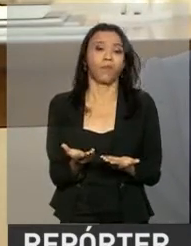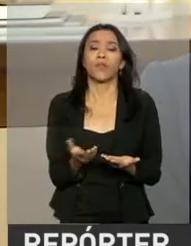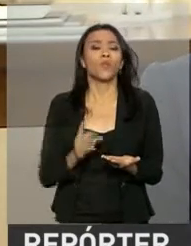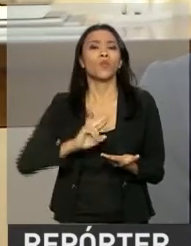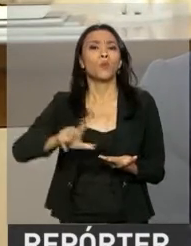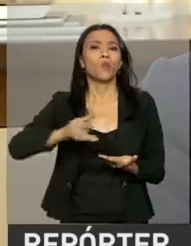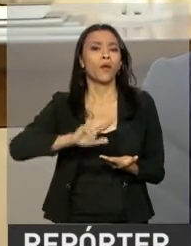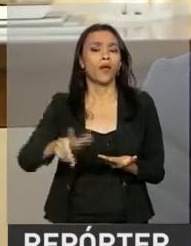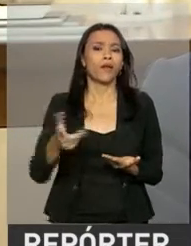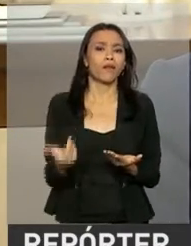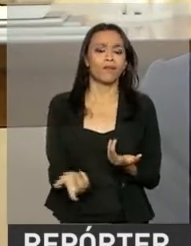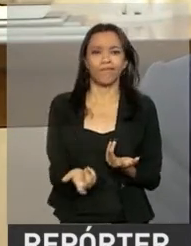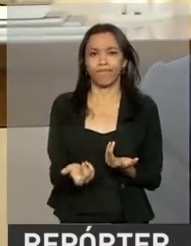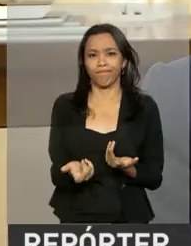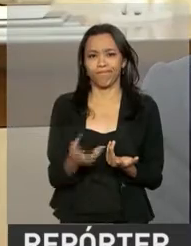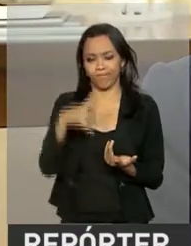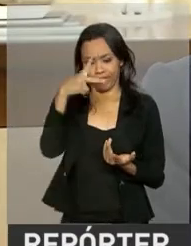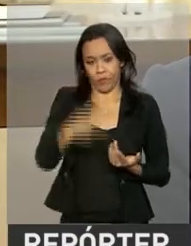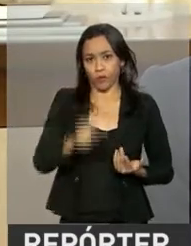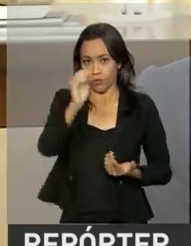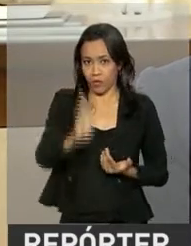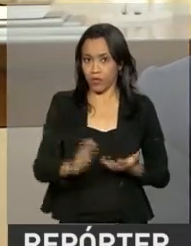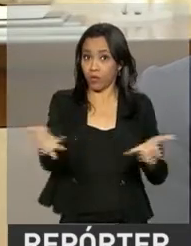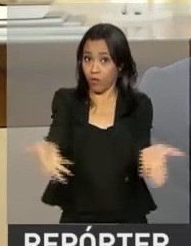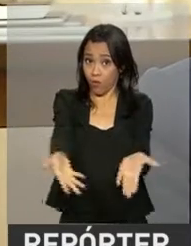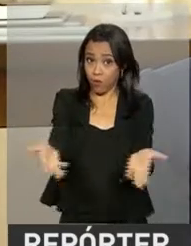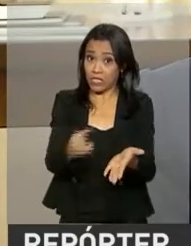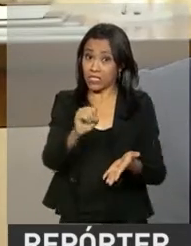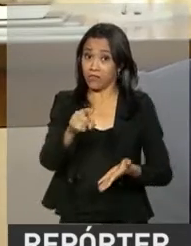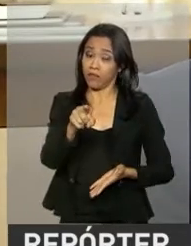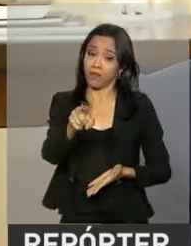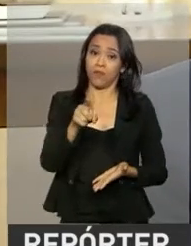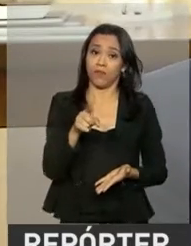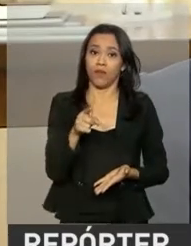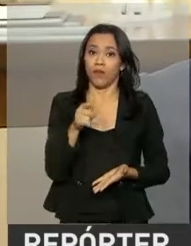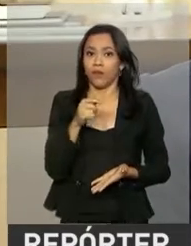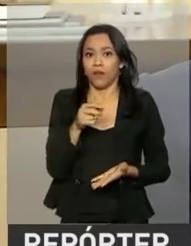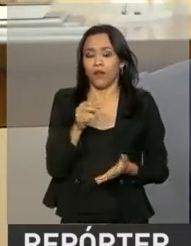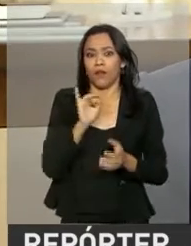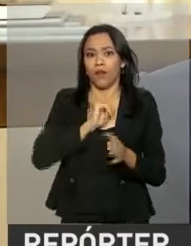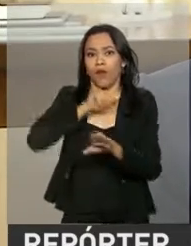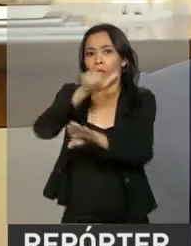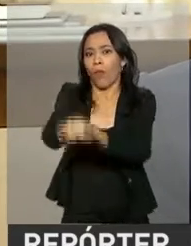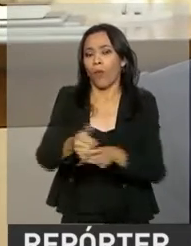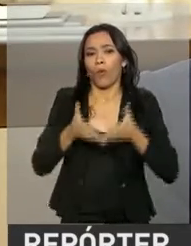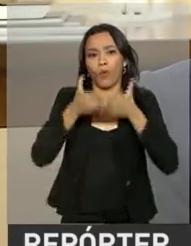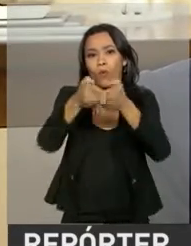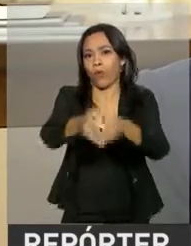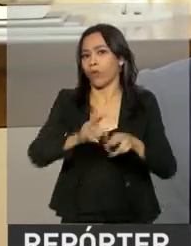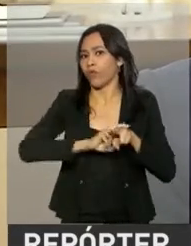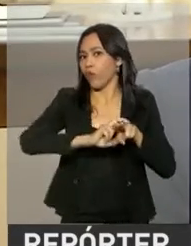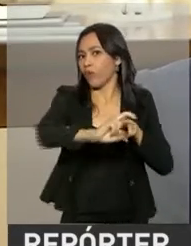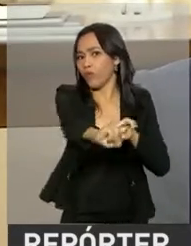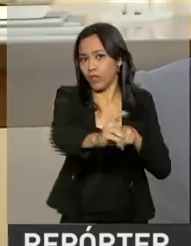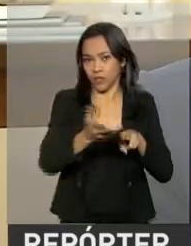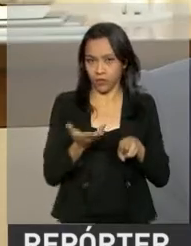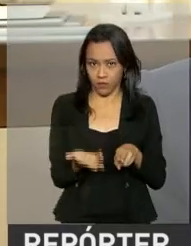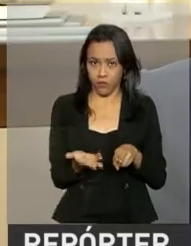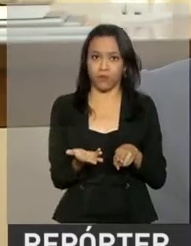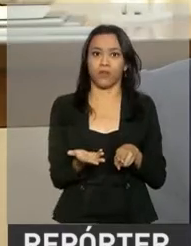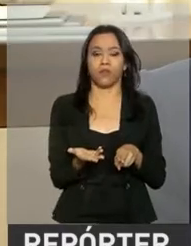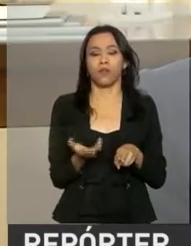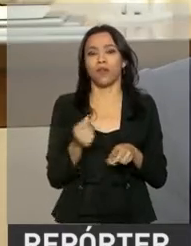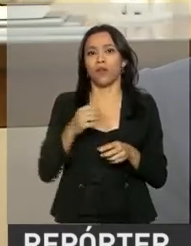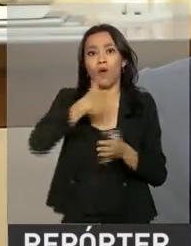Não é à toa que no Brasil de hoje, se você for em portos, aeroportos, ferrovias,